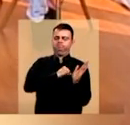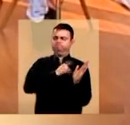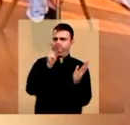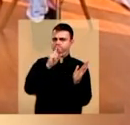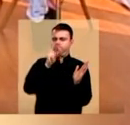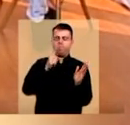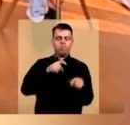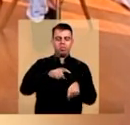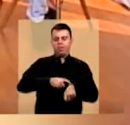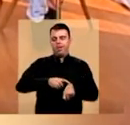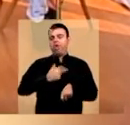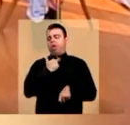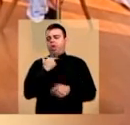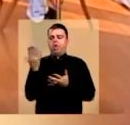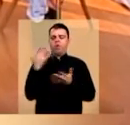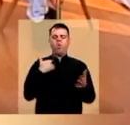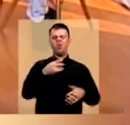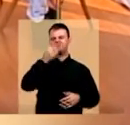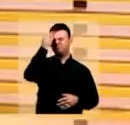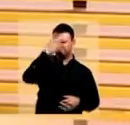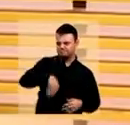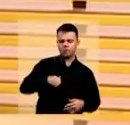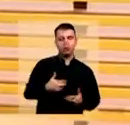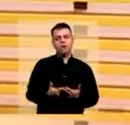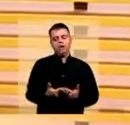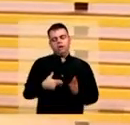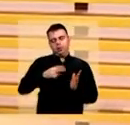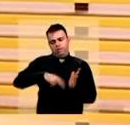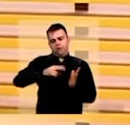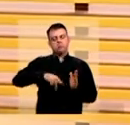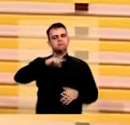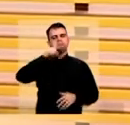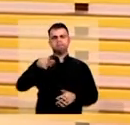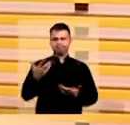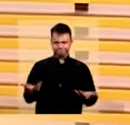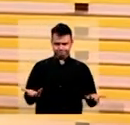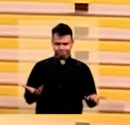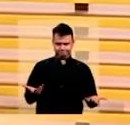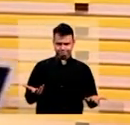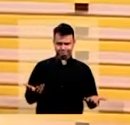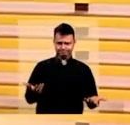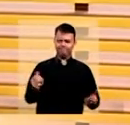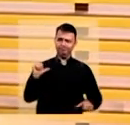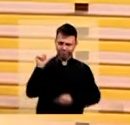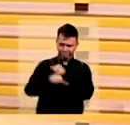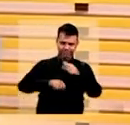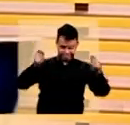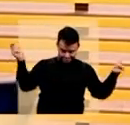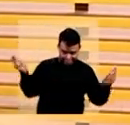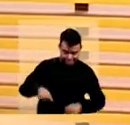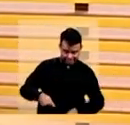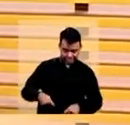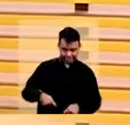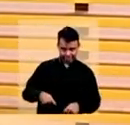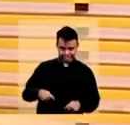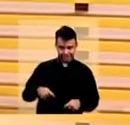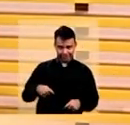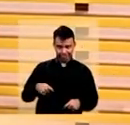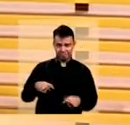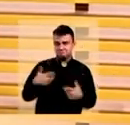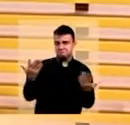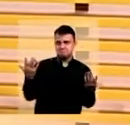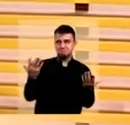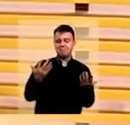falta de tempo, depois porque não gostam ou porque não têm paciência. Tem como reverter essa situação? Talvez ele não